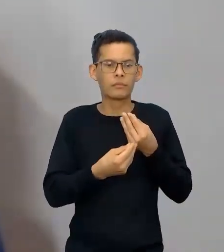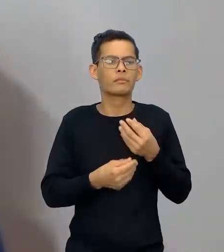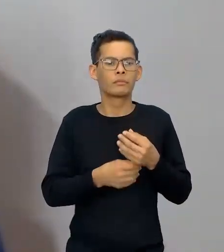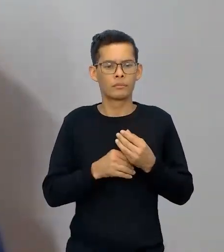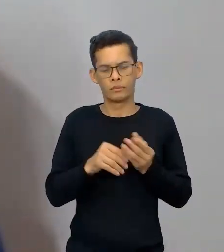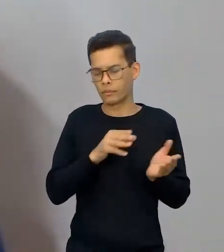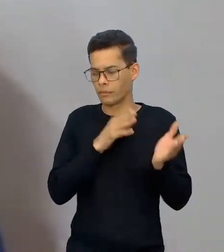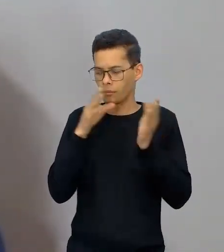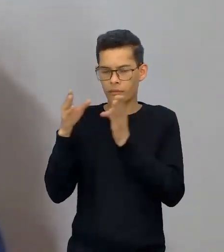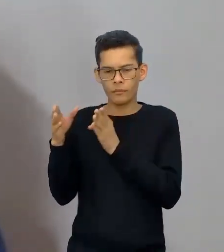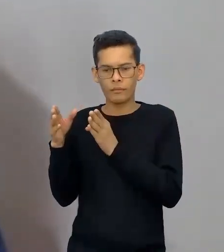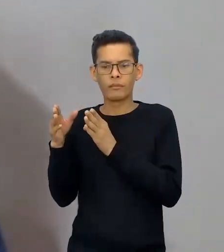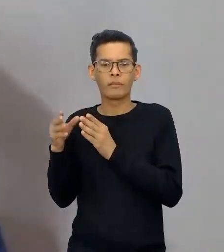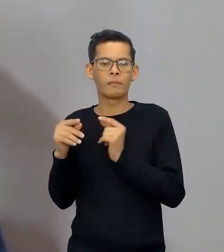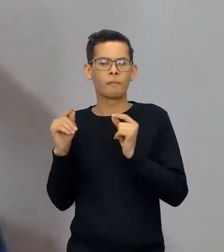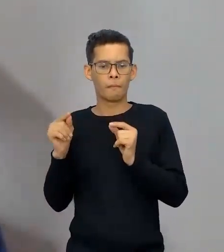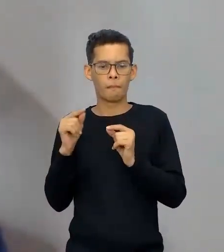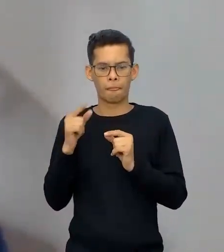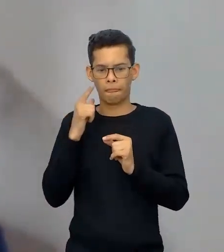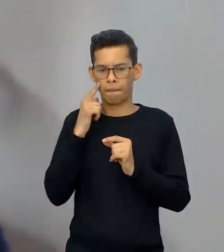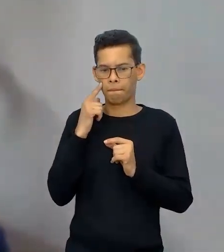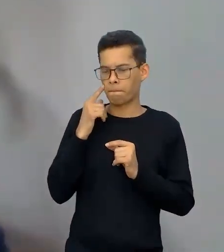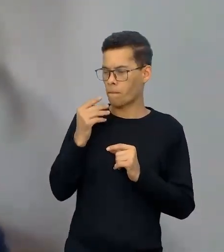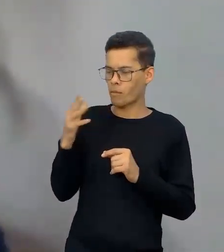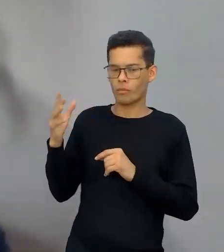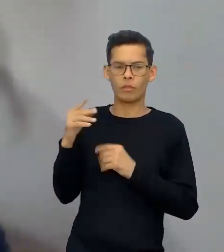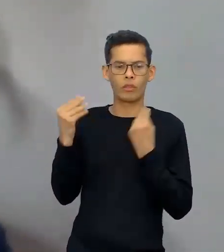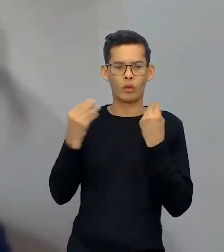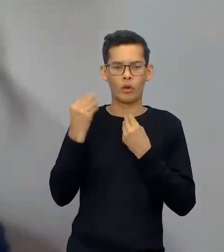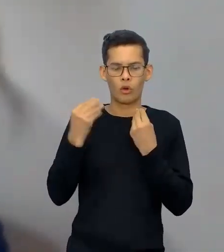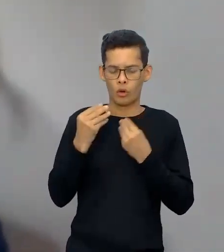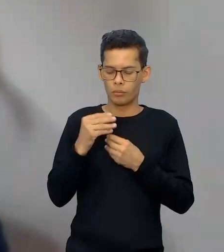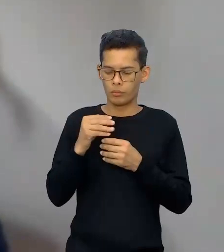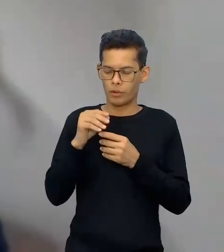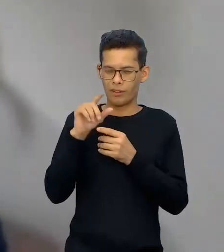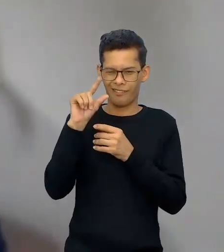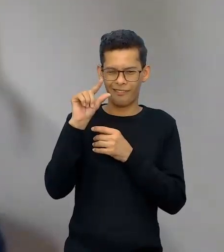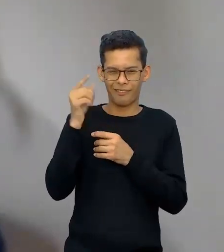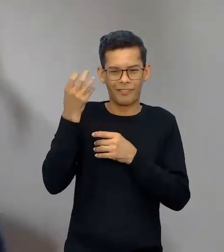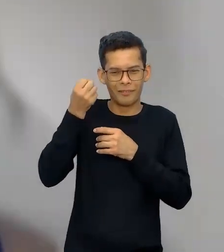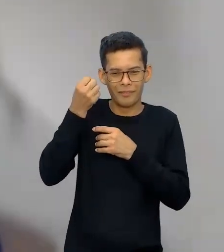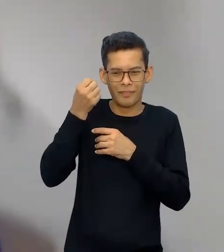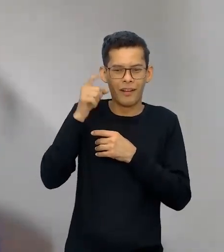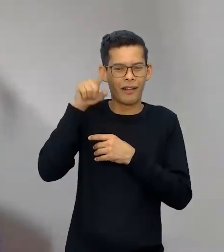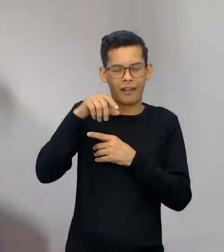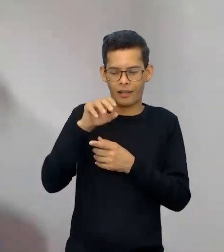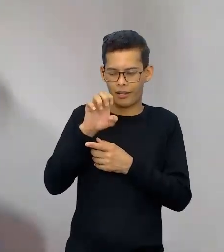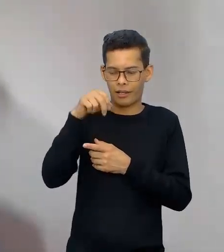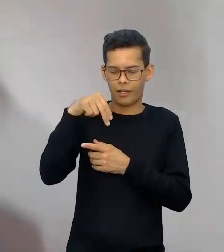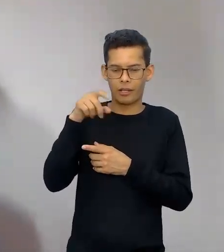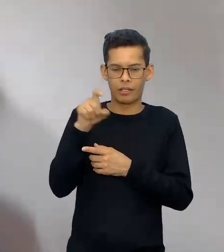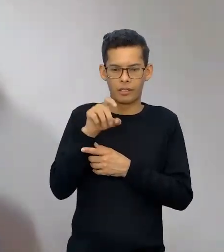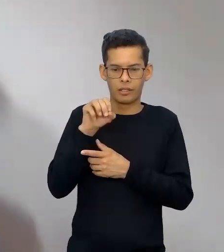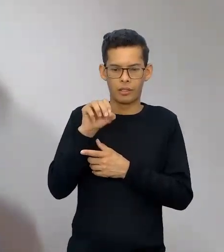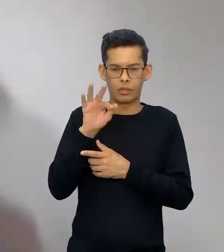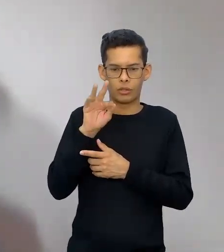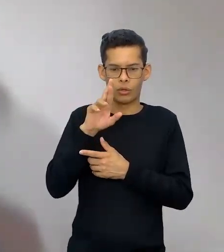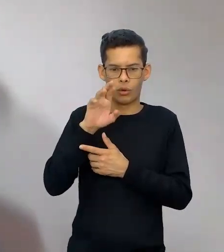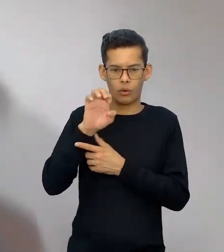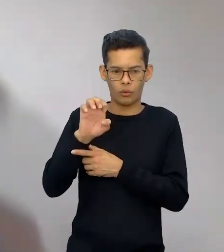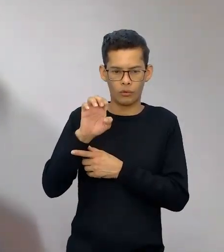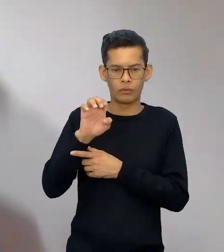a gente fez um esqueminha para tentar segurar o enxofre. Como eu peguei um enxofre bem fininho, então eu tive que colocar um